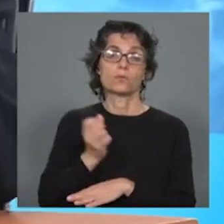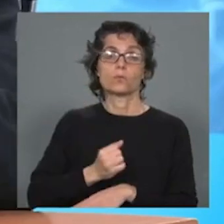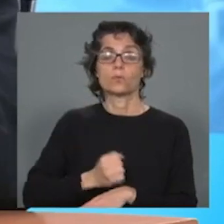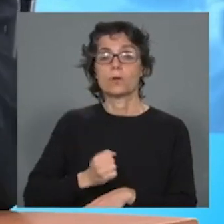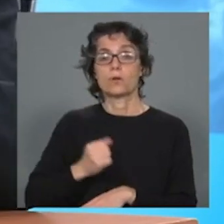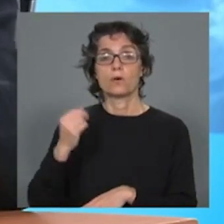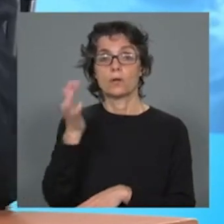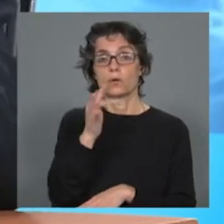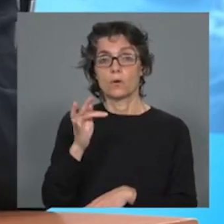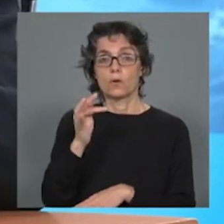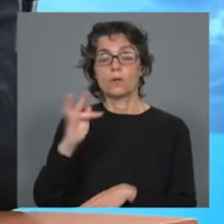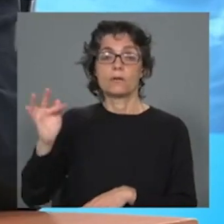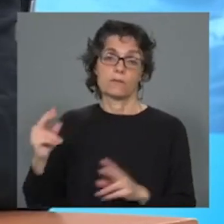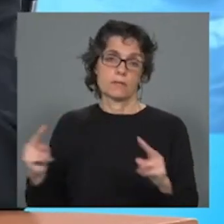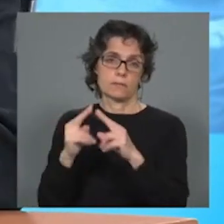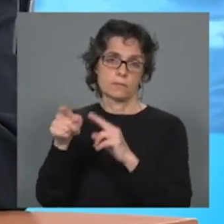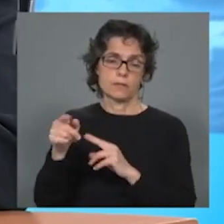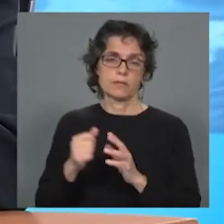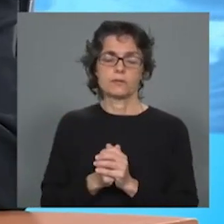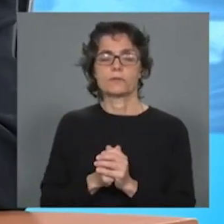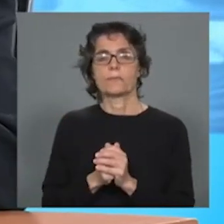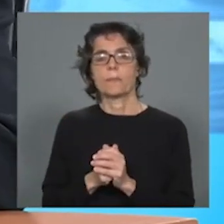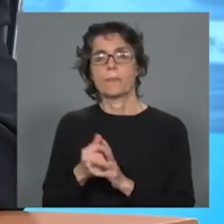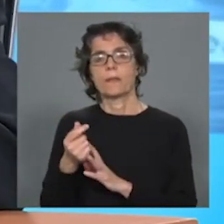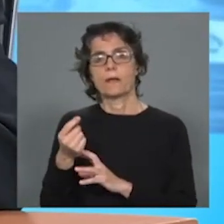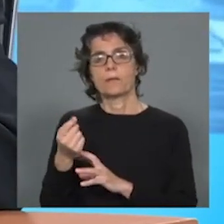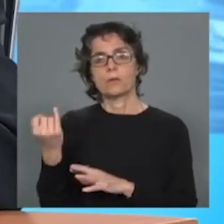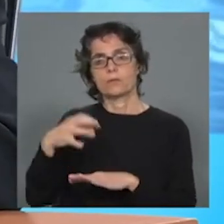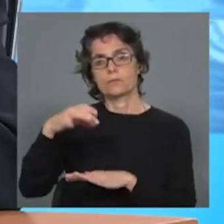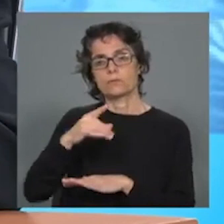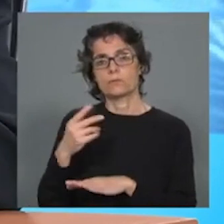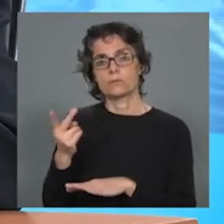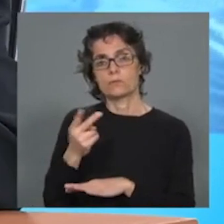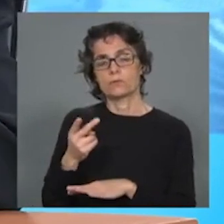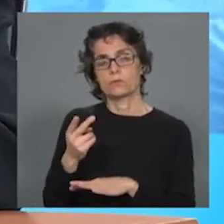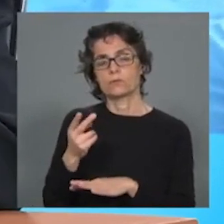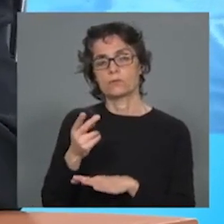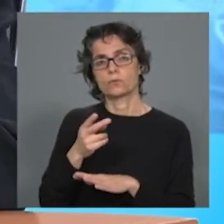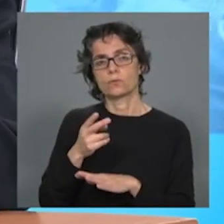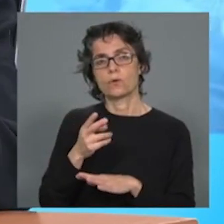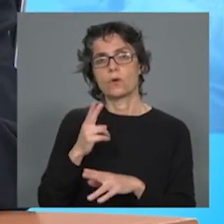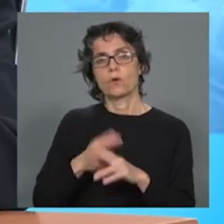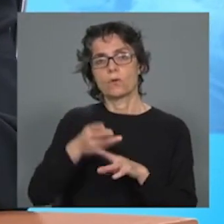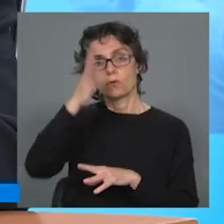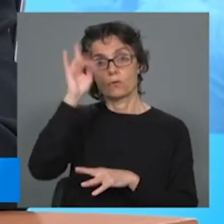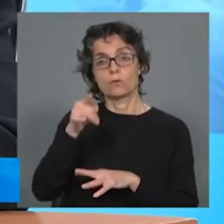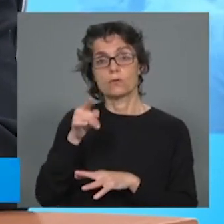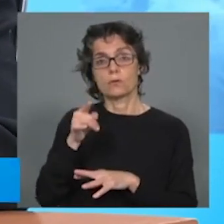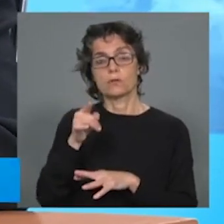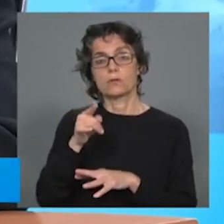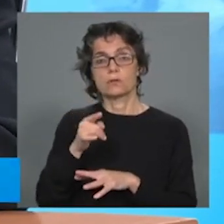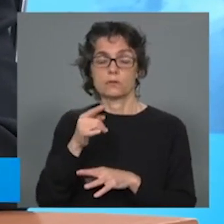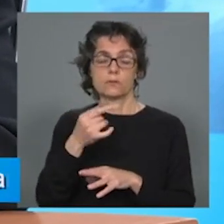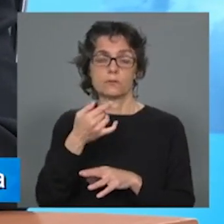Ou seja, há uma reconfiguração destes institutos romanos, também em ordem à proposta do Papa